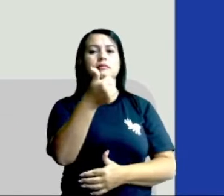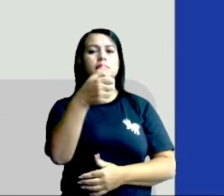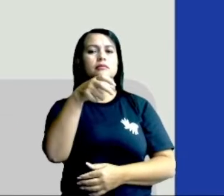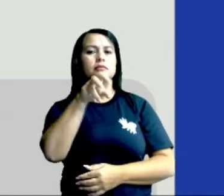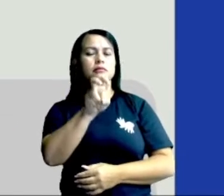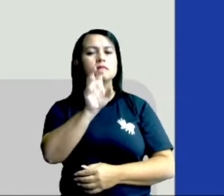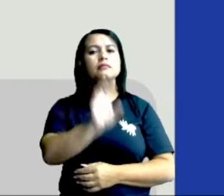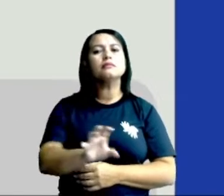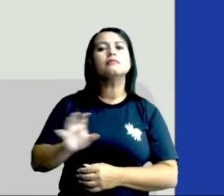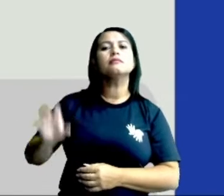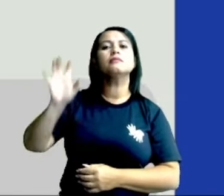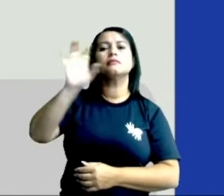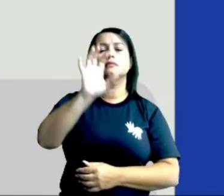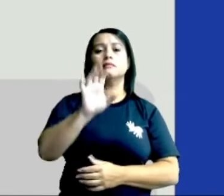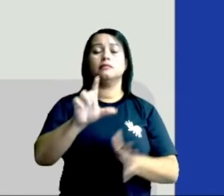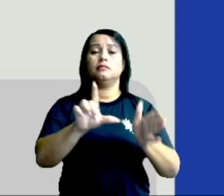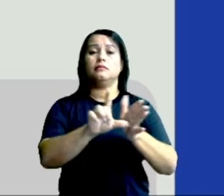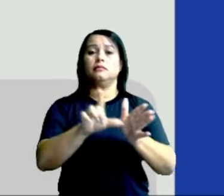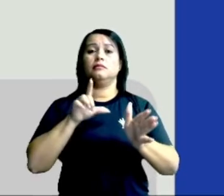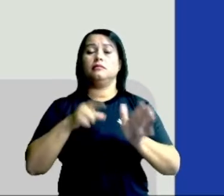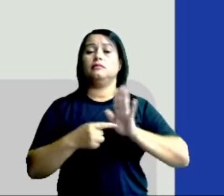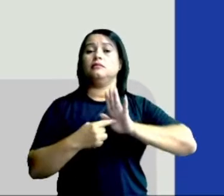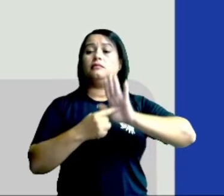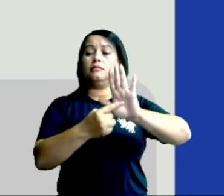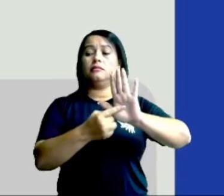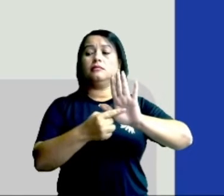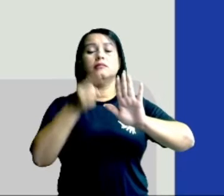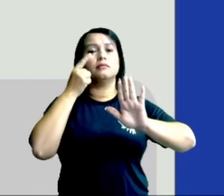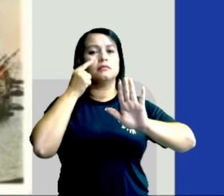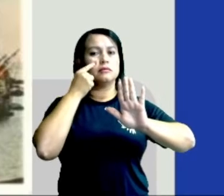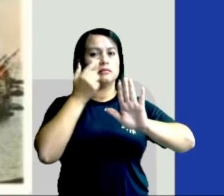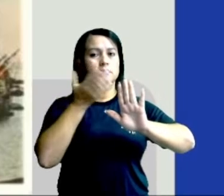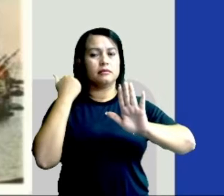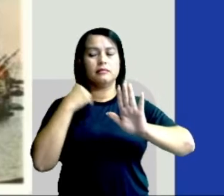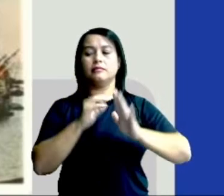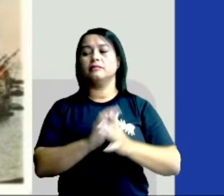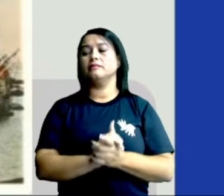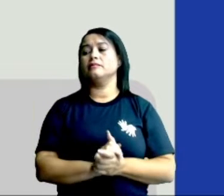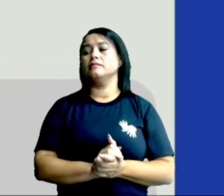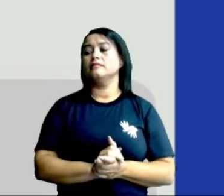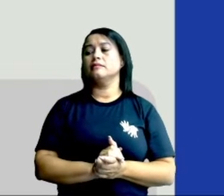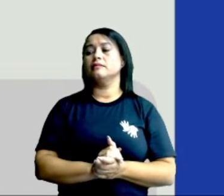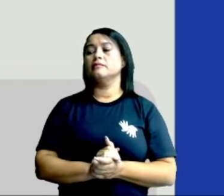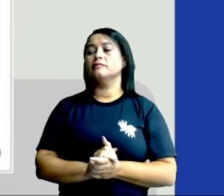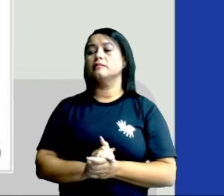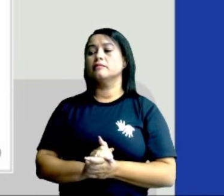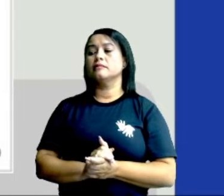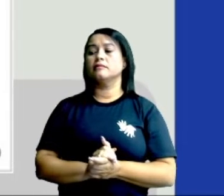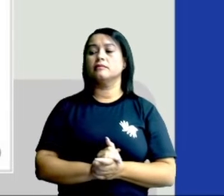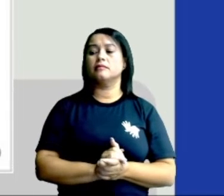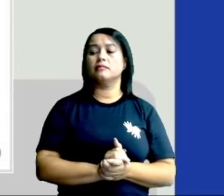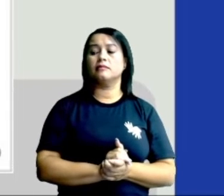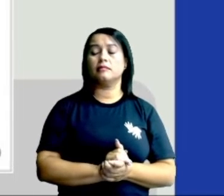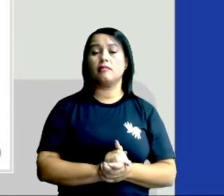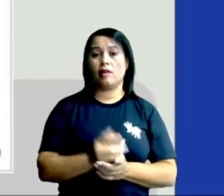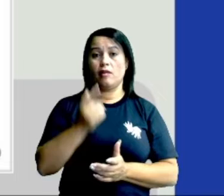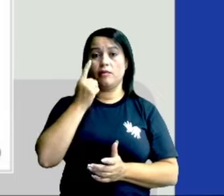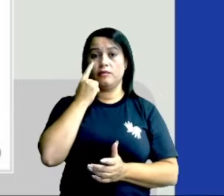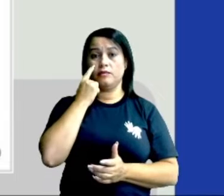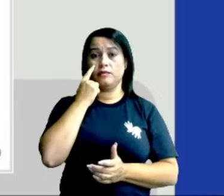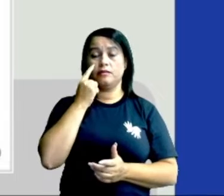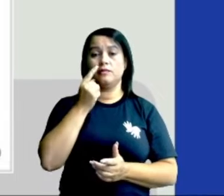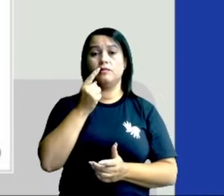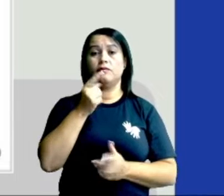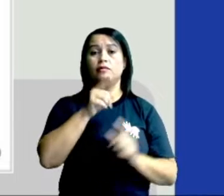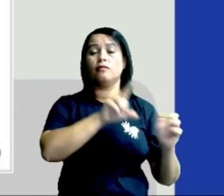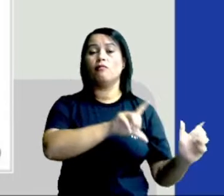gente comparar com o gráfico anterior, deixa eu voltar para vocês darem uma olhadinha. Não. Voltando para a gente dar